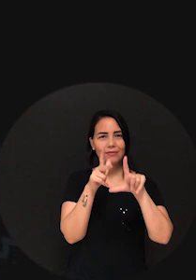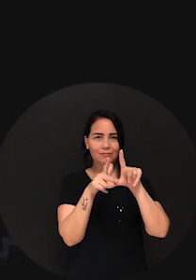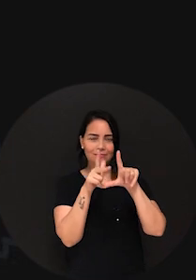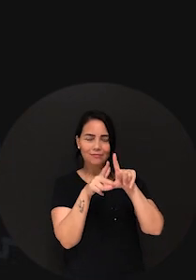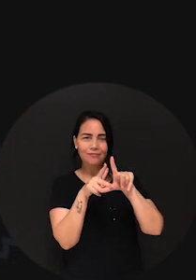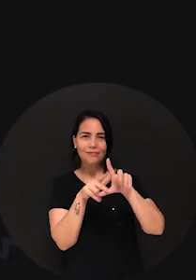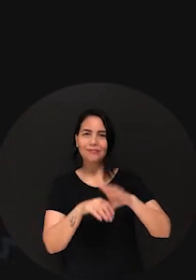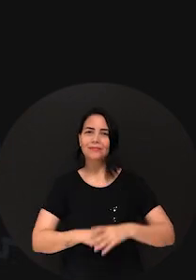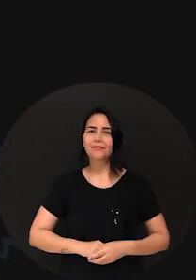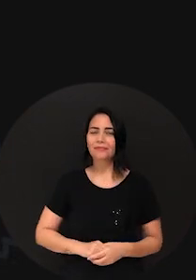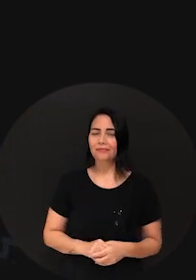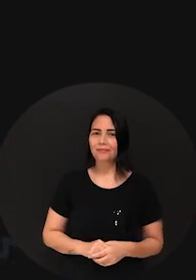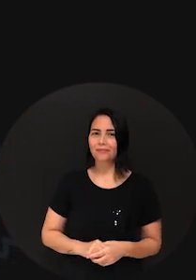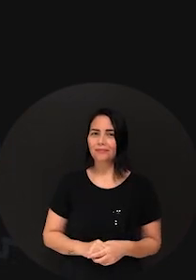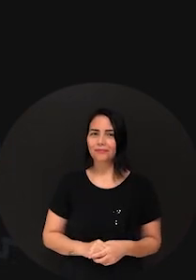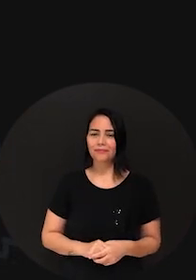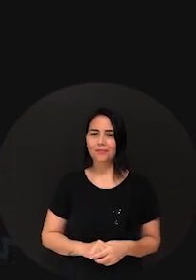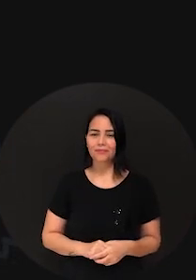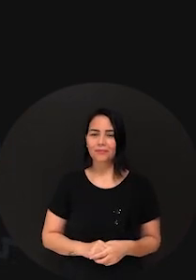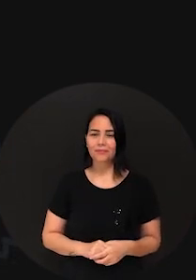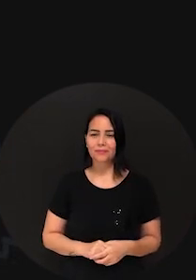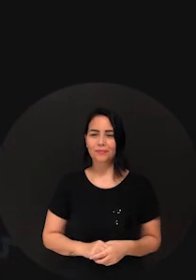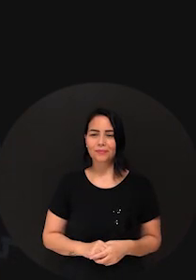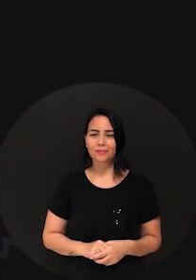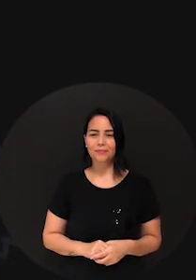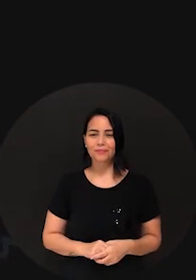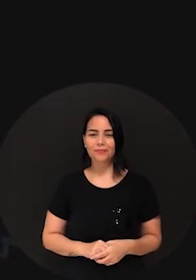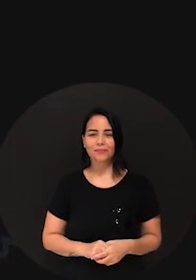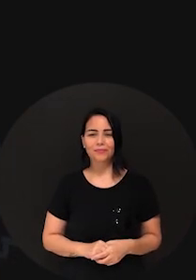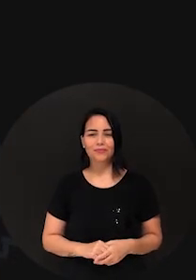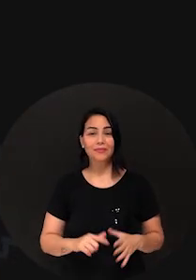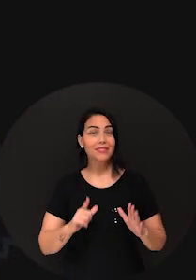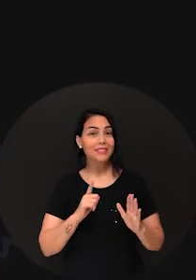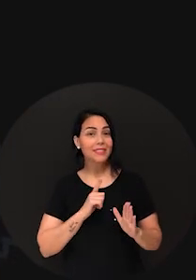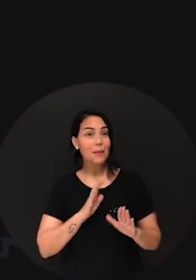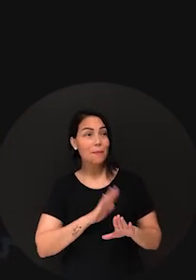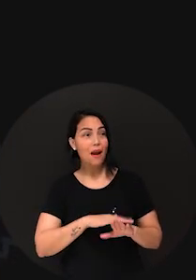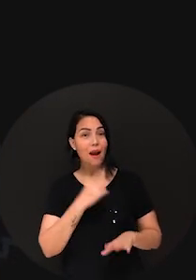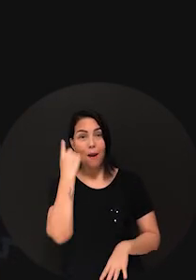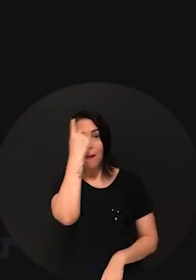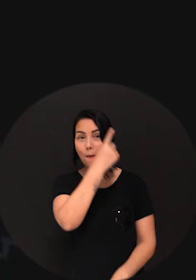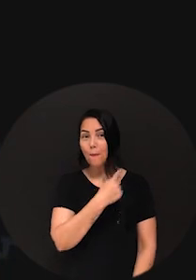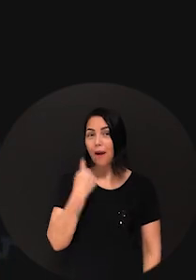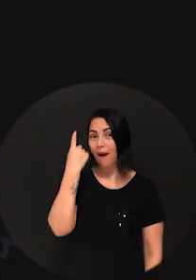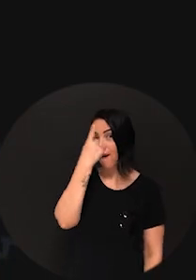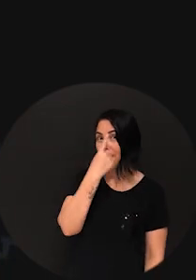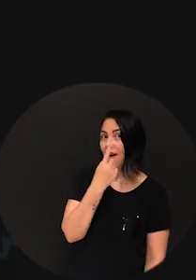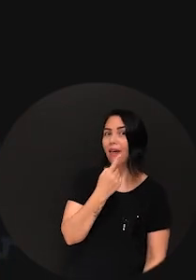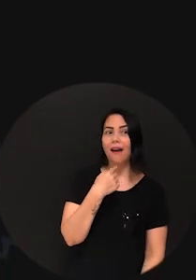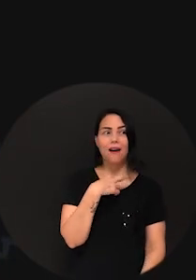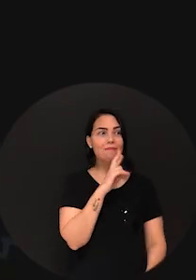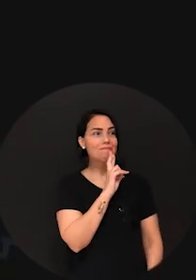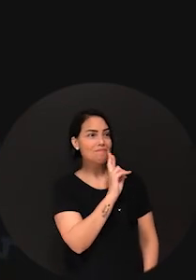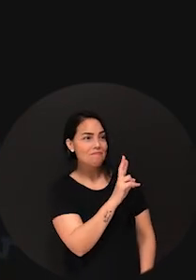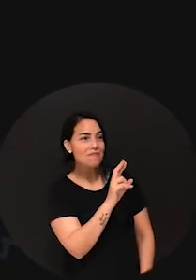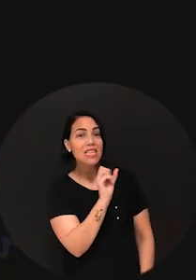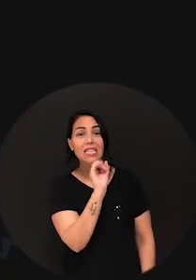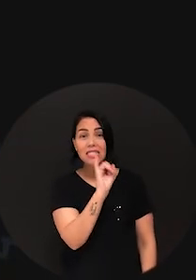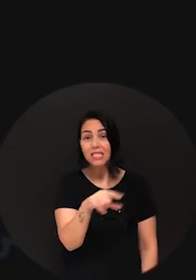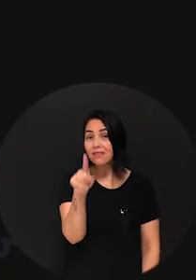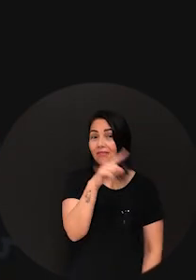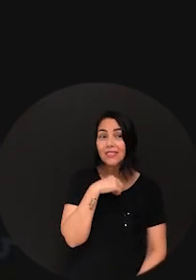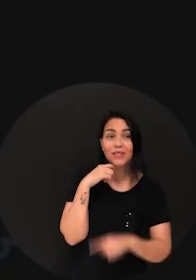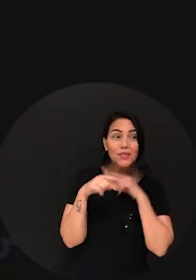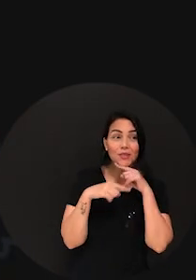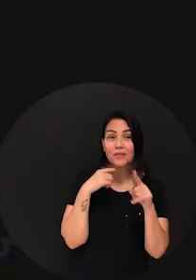Encerrando. Isso. Já temos mais de 1 hora aí, ó, de respostas. Para quem tinha alguma dúvida, agora não tem